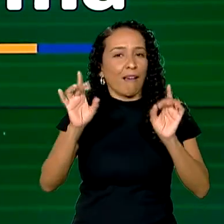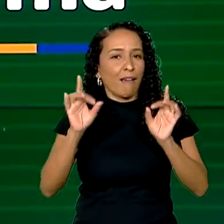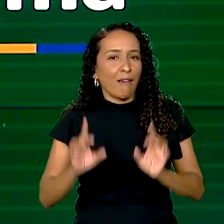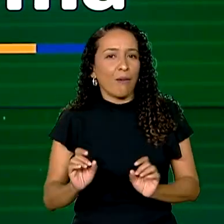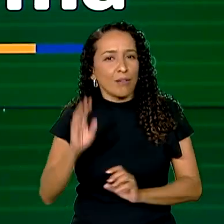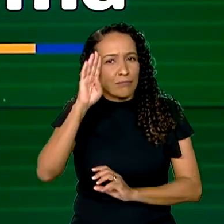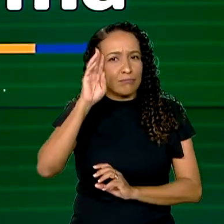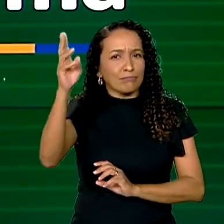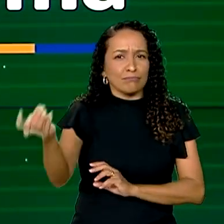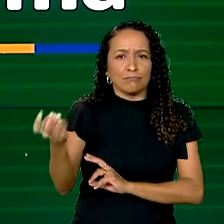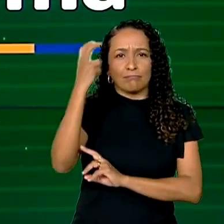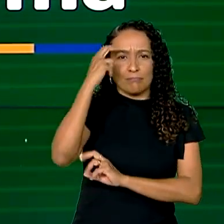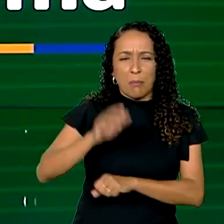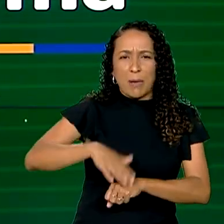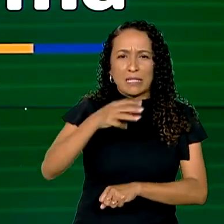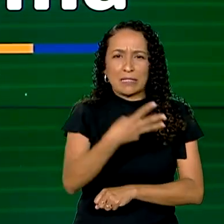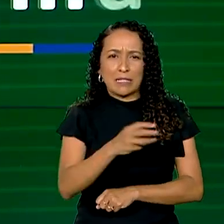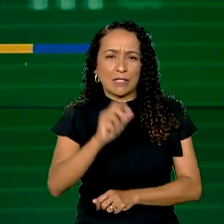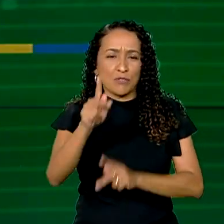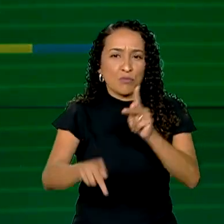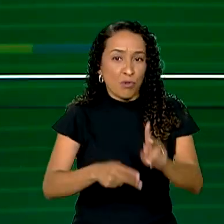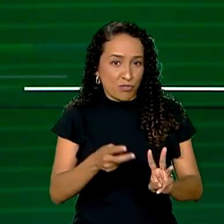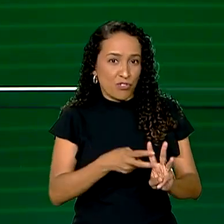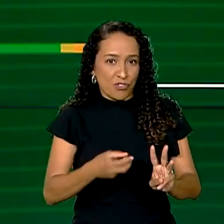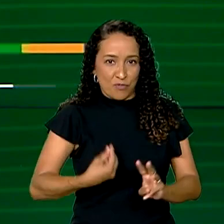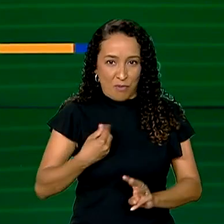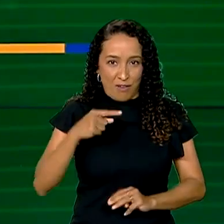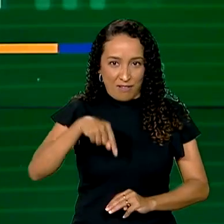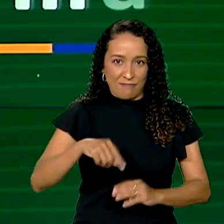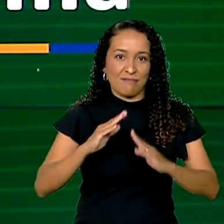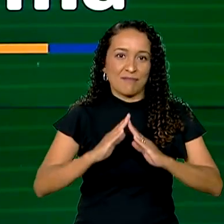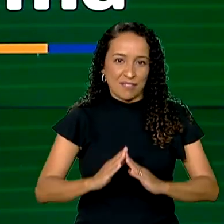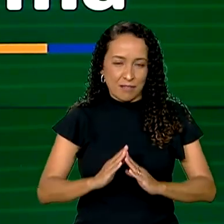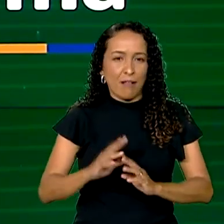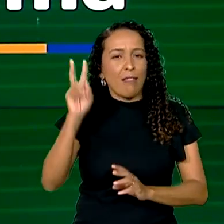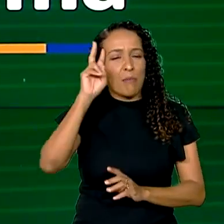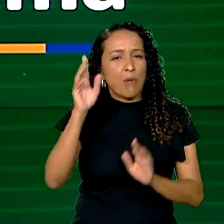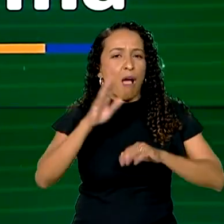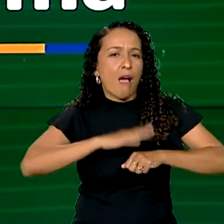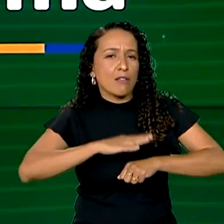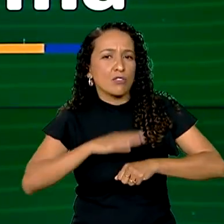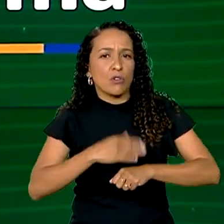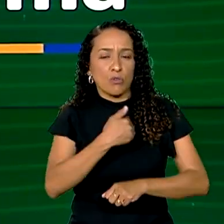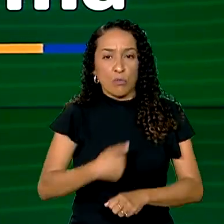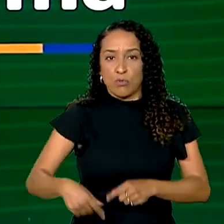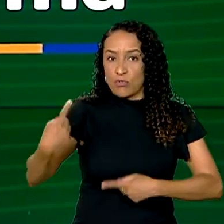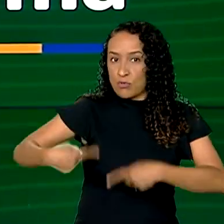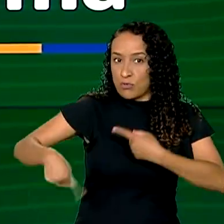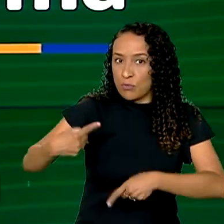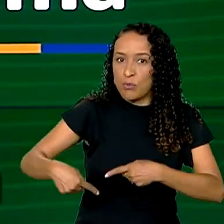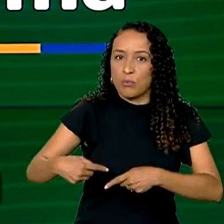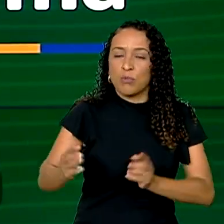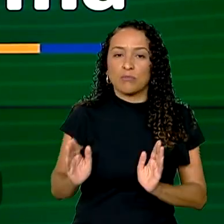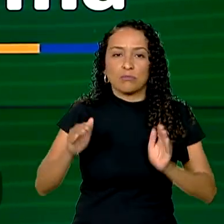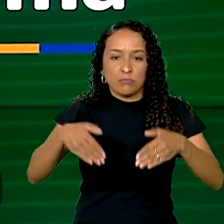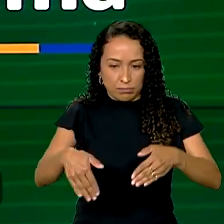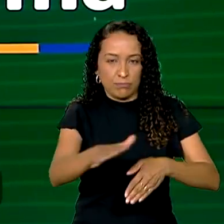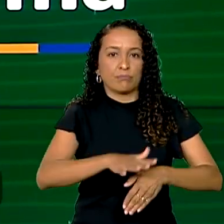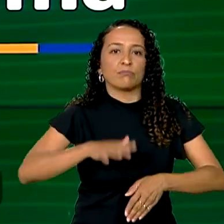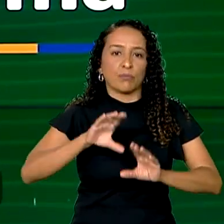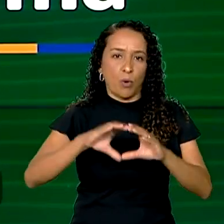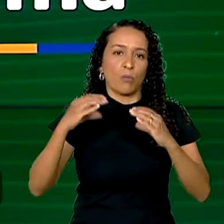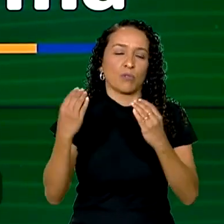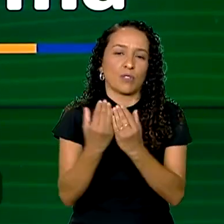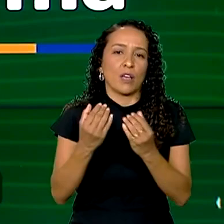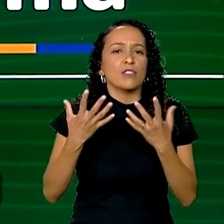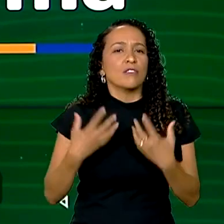a riqueza cultural dos mais de 300 povos indígenas que vivem no país e lembrou as ações de políticas públicas voltadas para essa